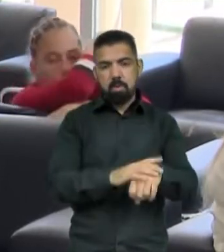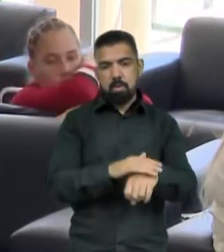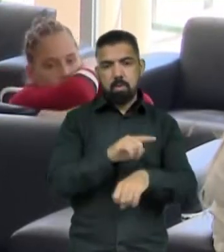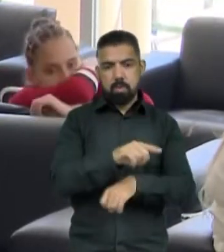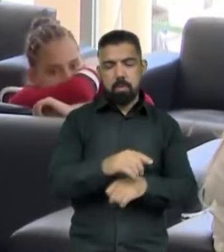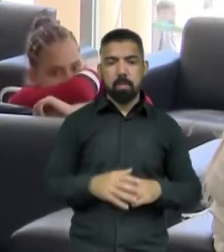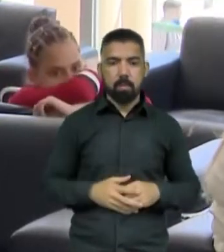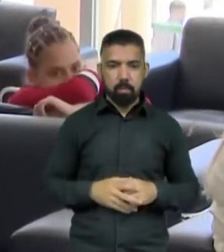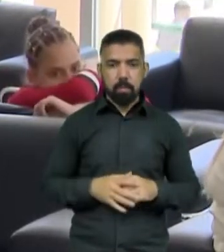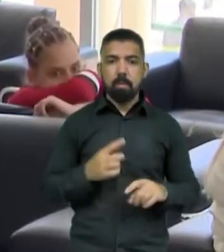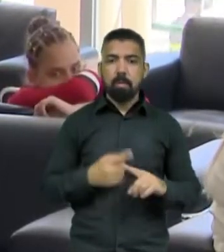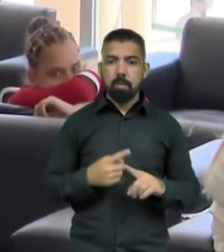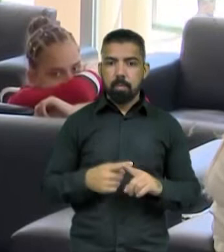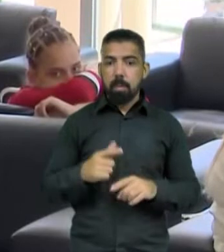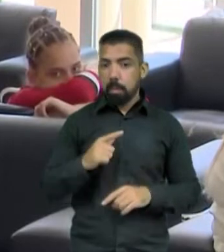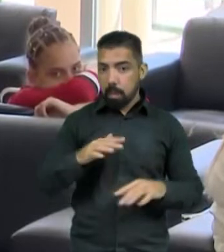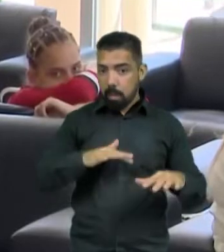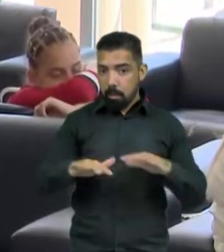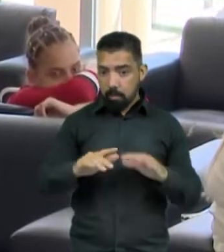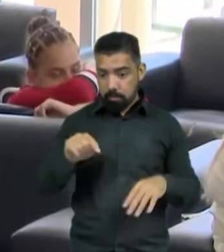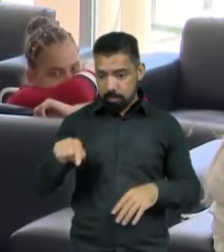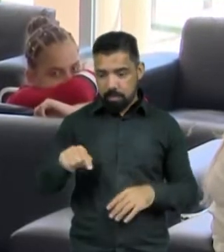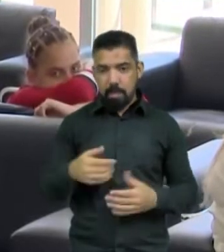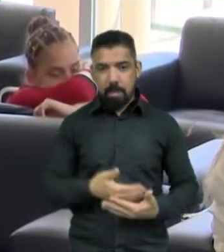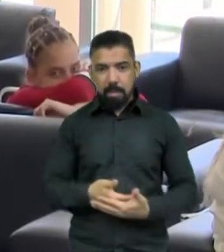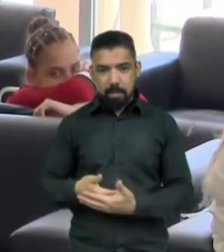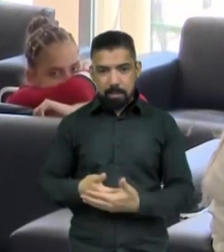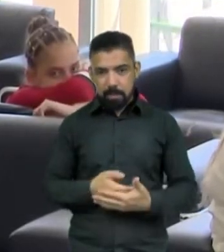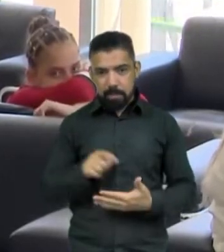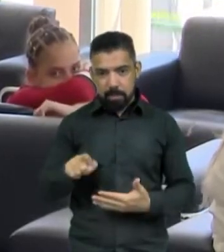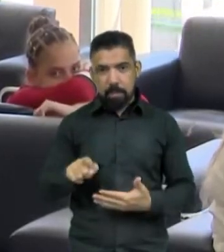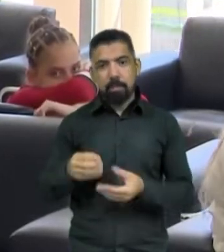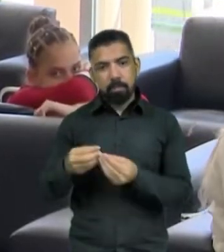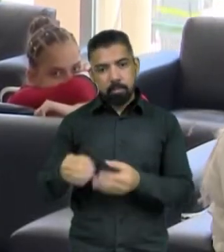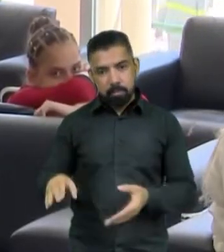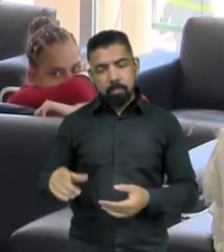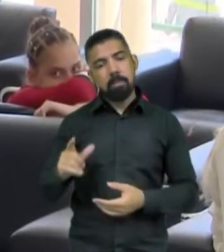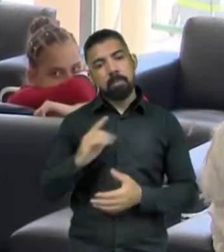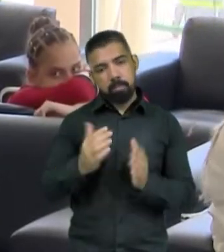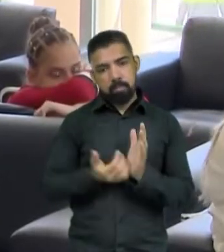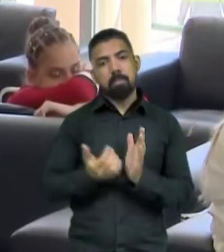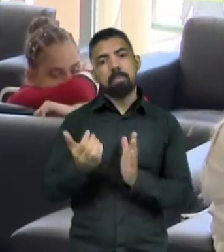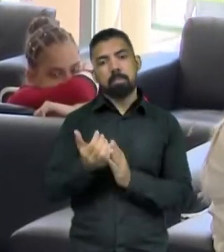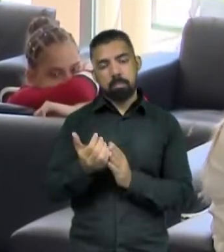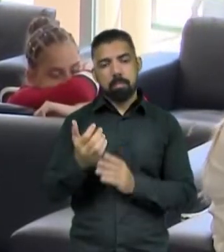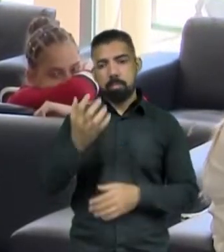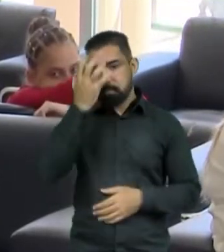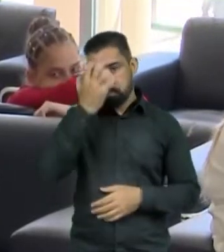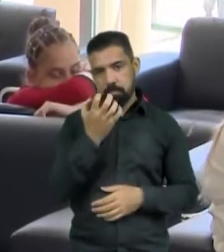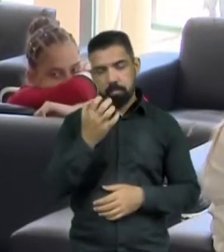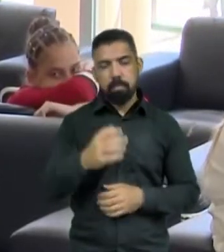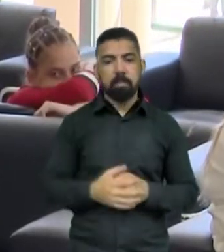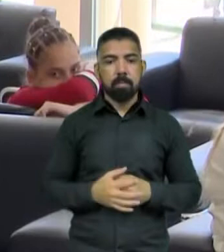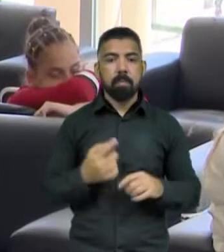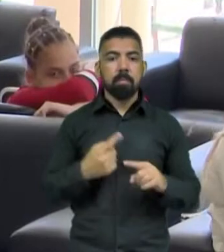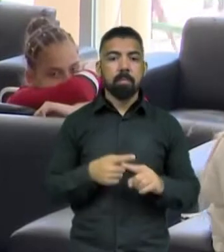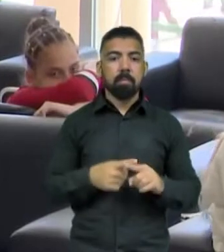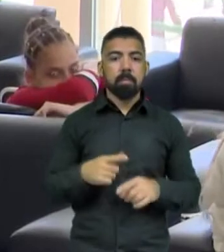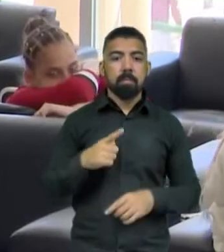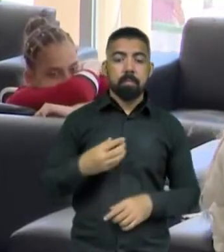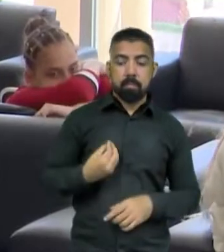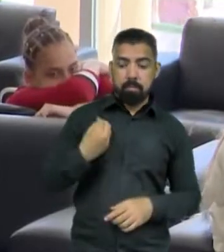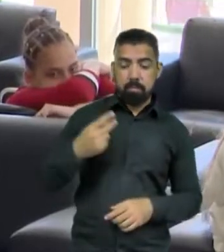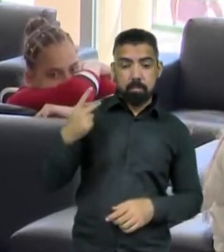gente tem esse envolvimento, que a criança é afetada, isso vai ter repercussão, tanto na vida